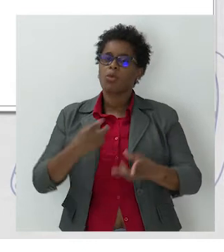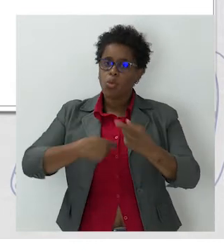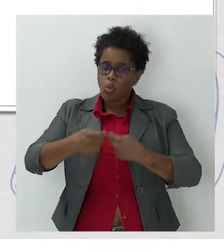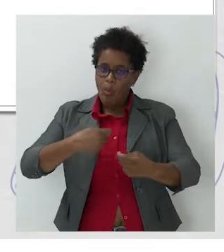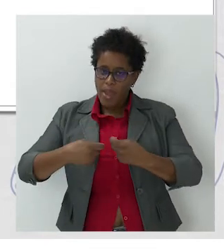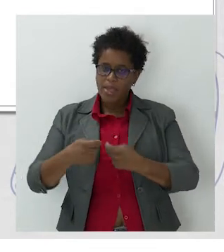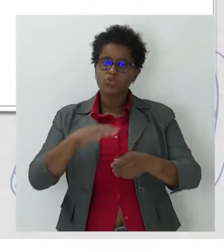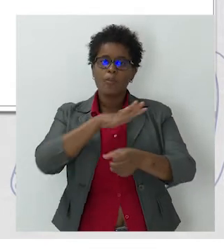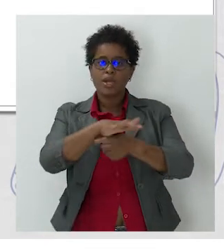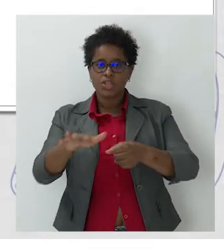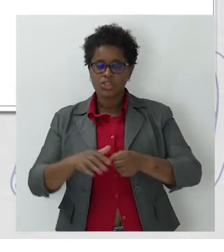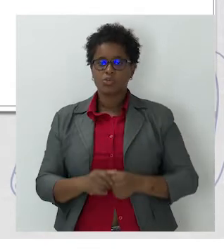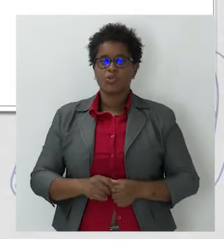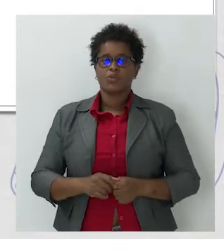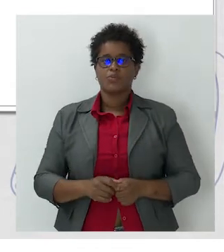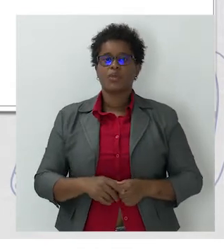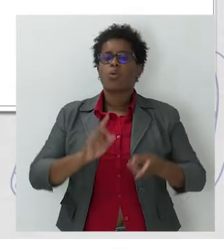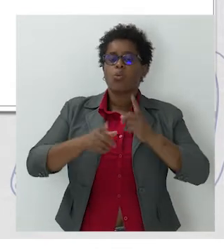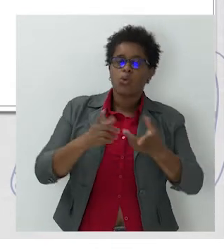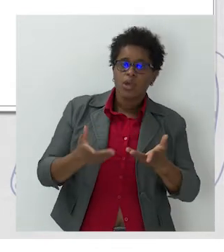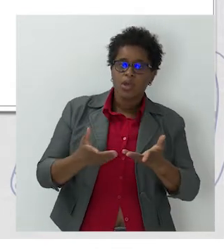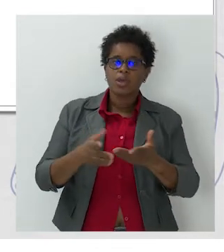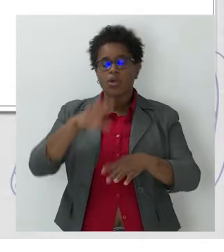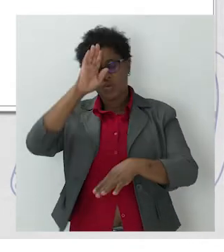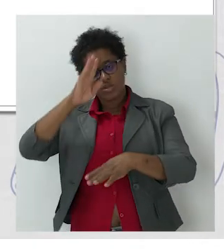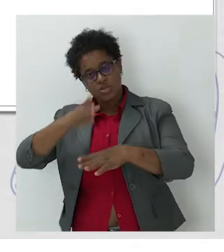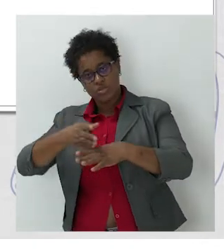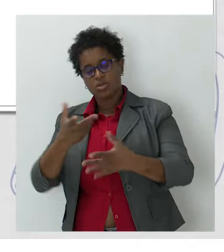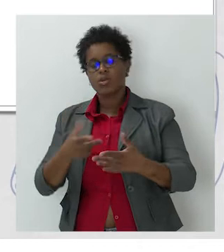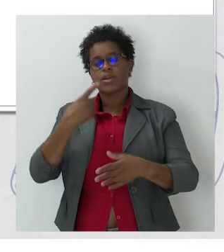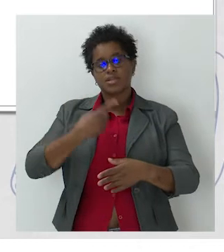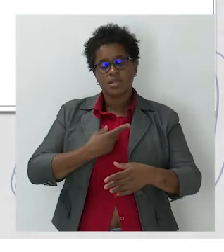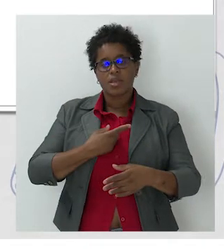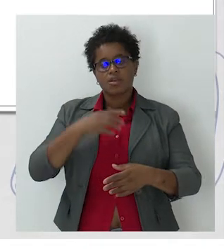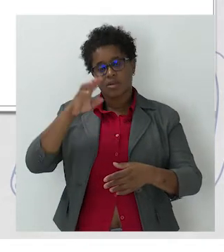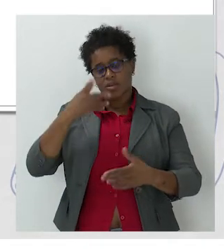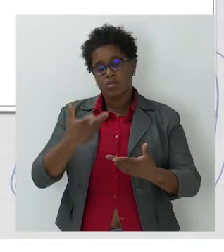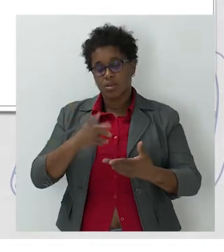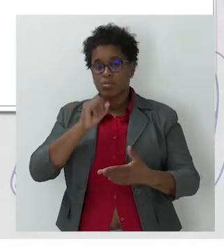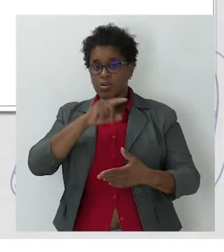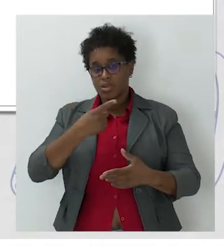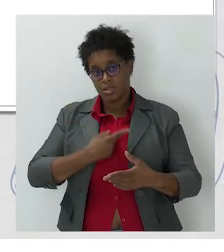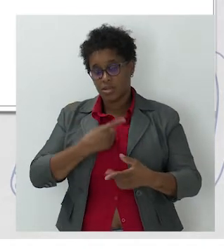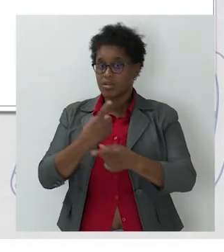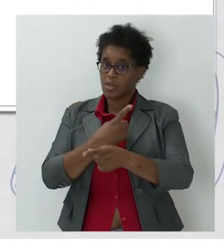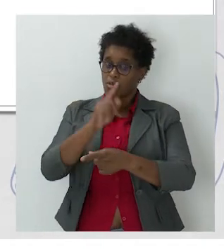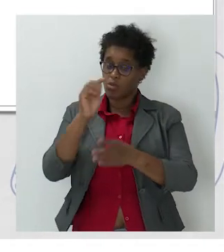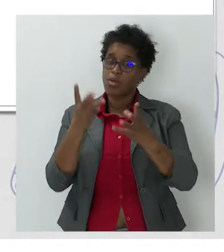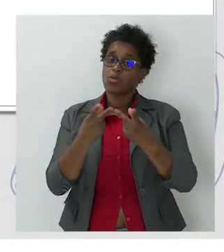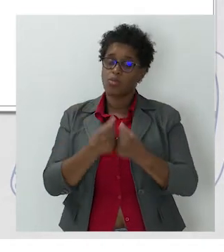comércio marítimo, o que passou a ser caracterizada por uma